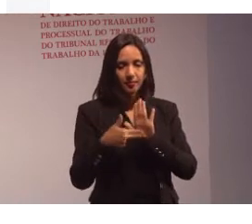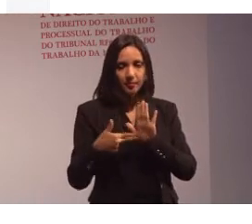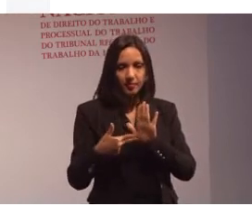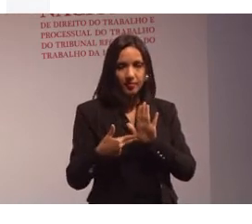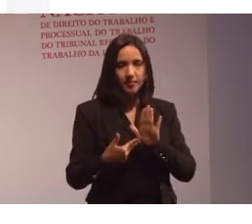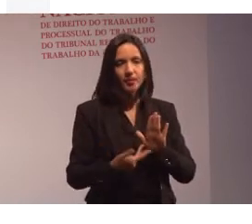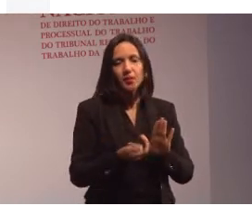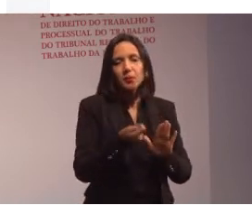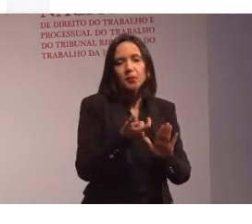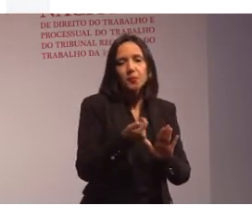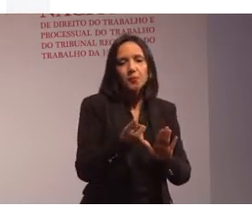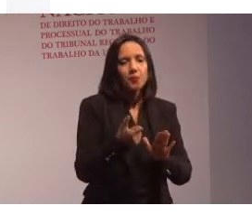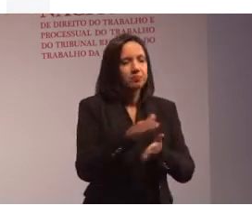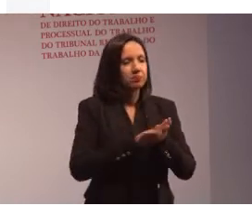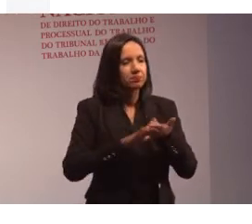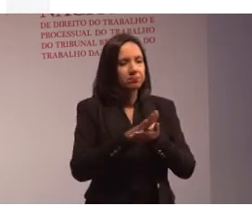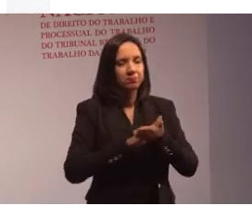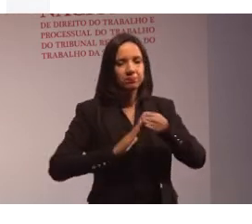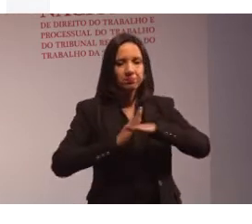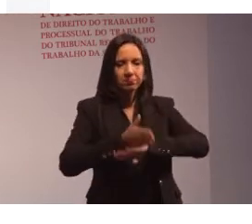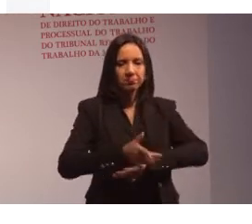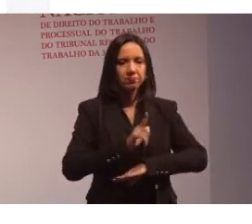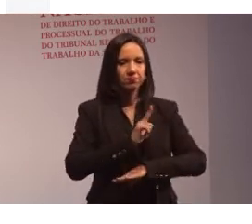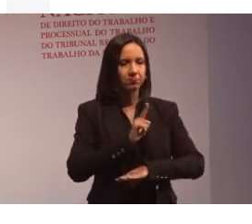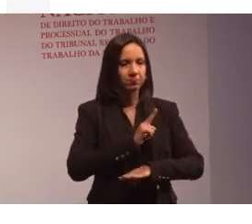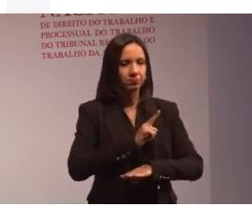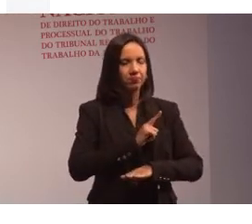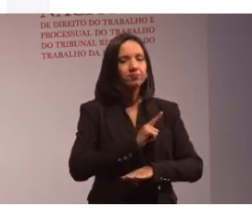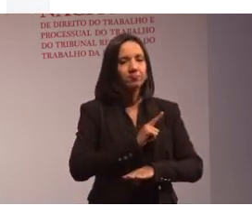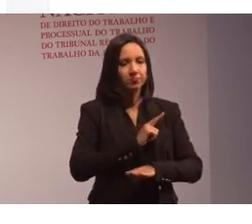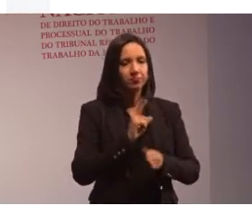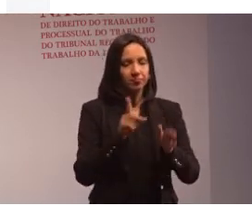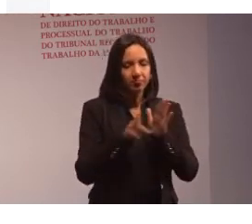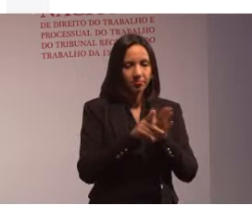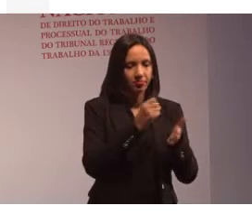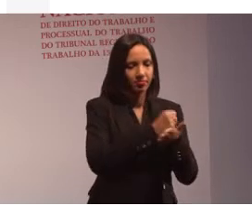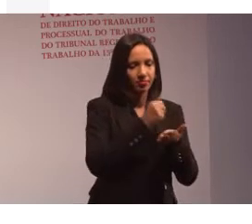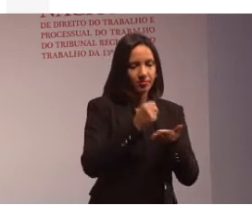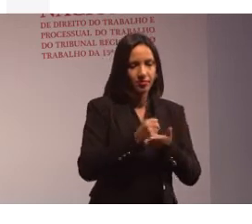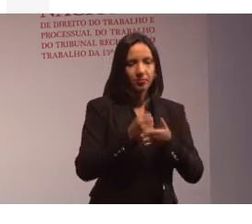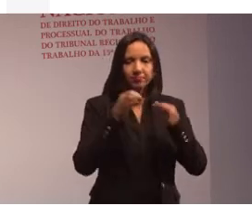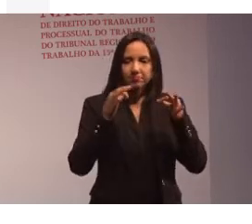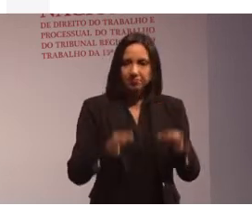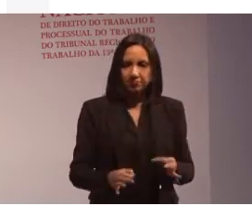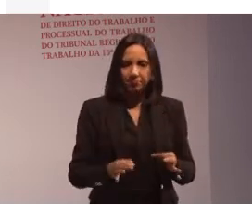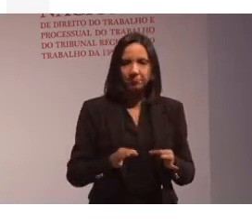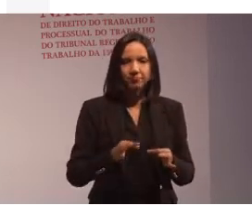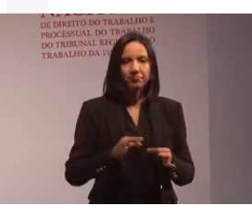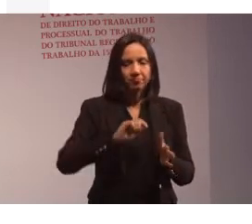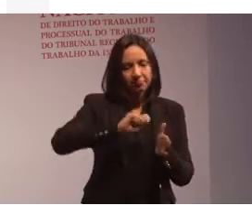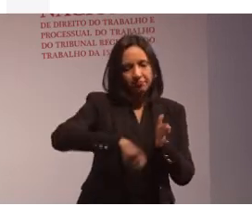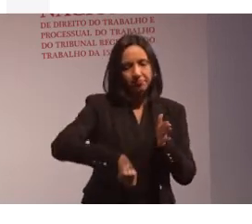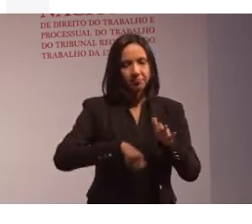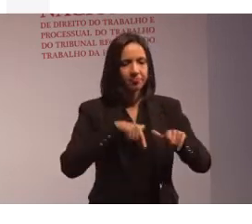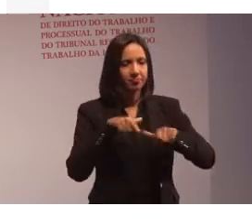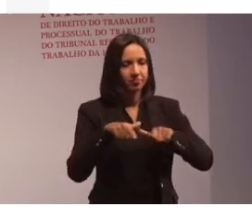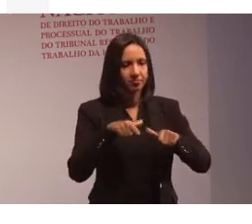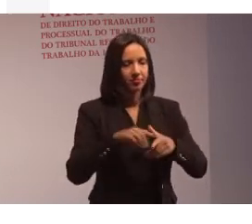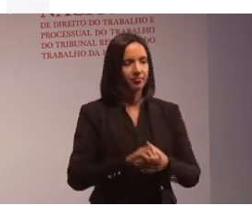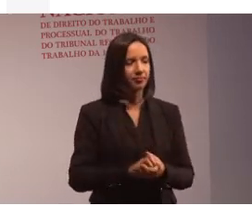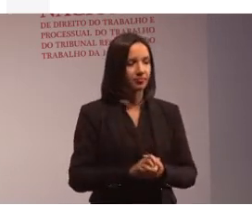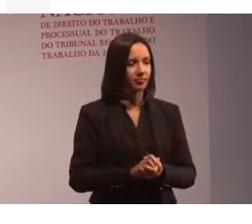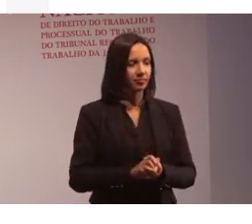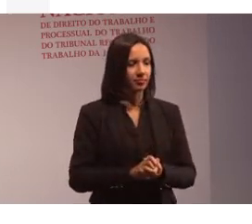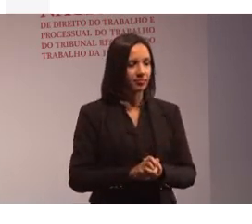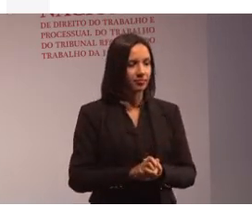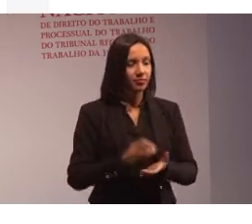pouco ou nenhum acesso aos benefícios de um contrato formal de trabalho, pobre gerenciamento de saúde